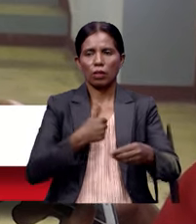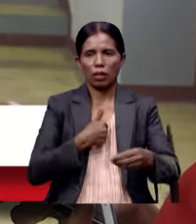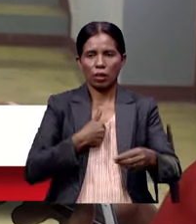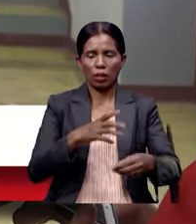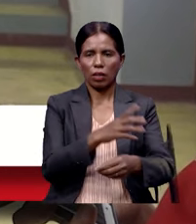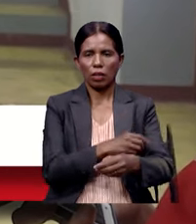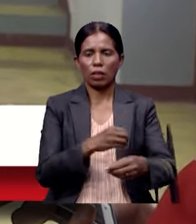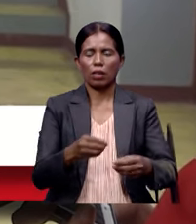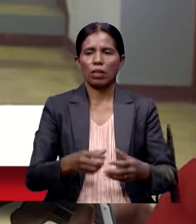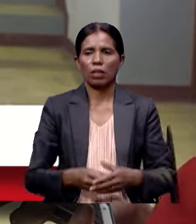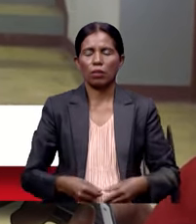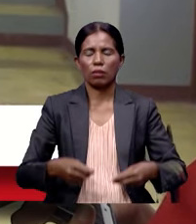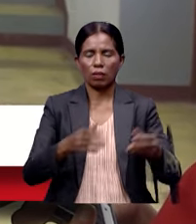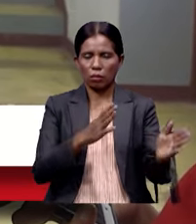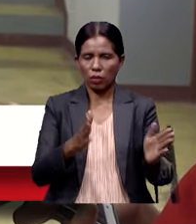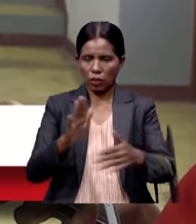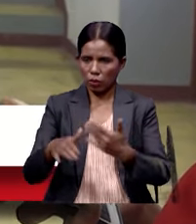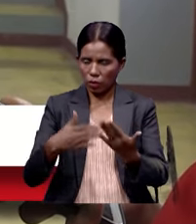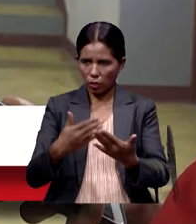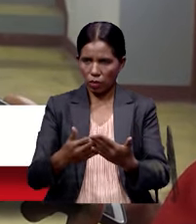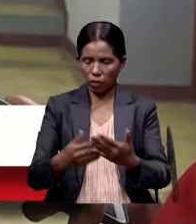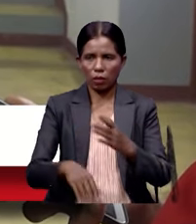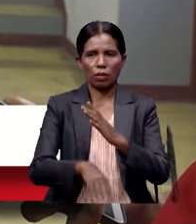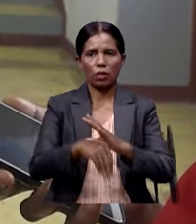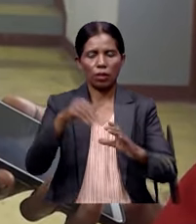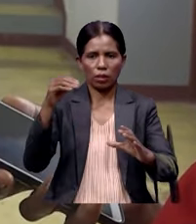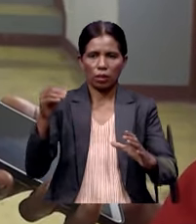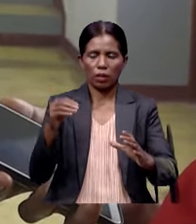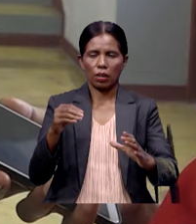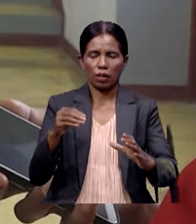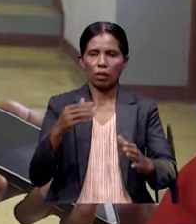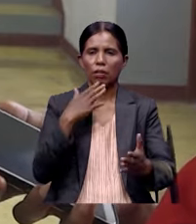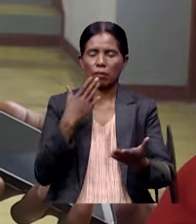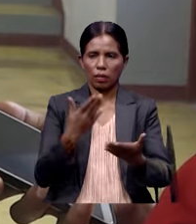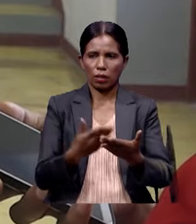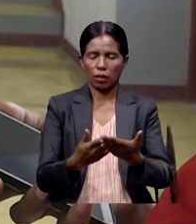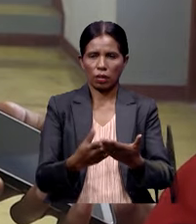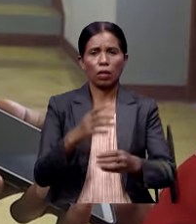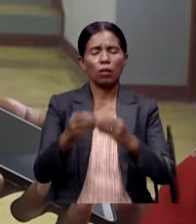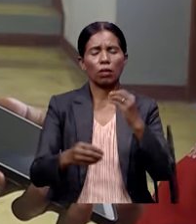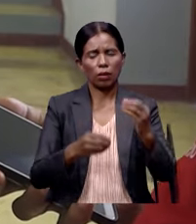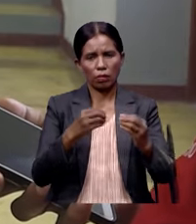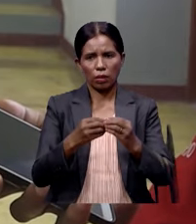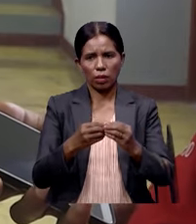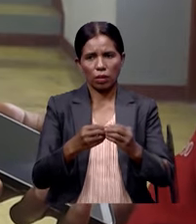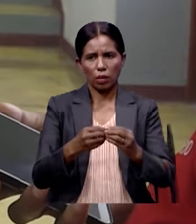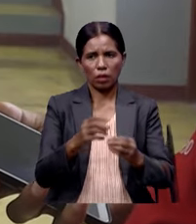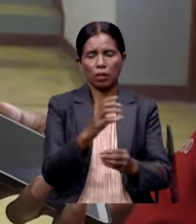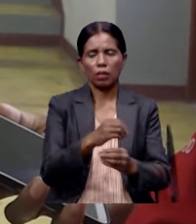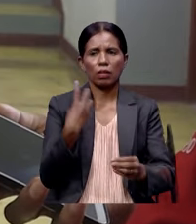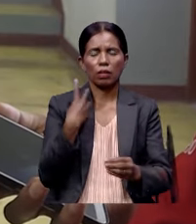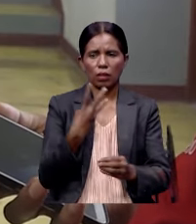nian processo tomak, a tori a qualidade. Significa tak o avanço,